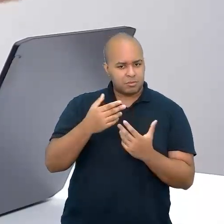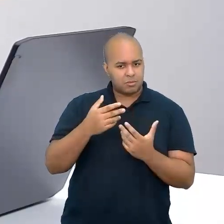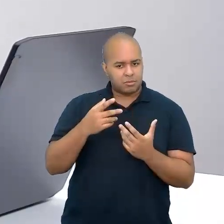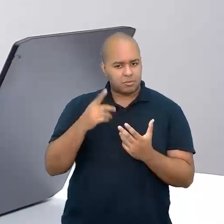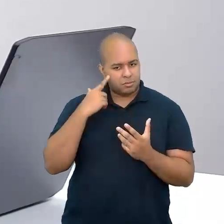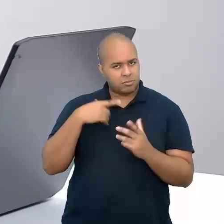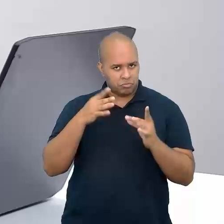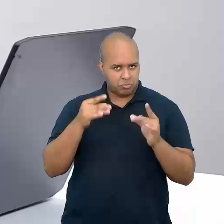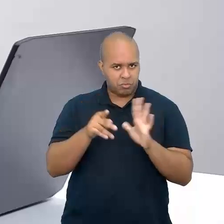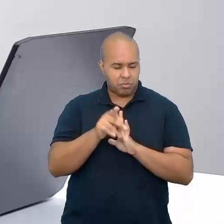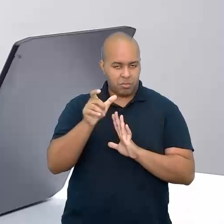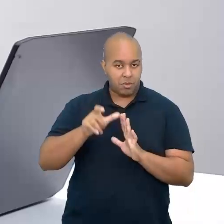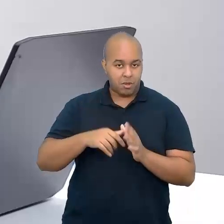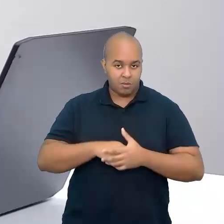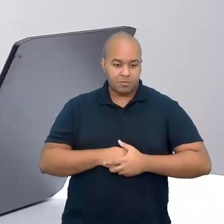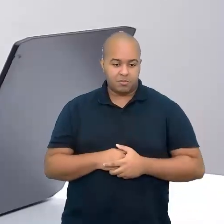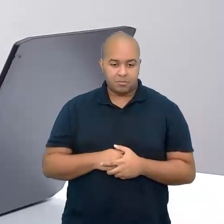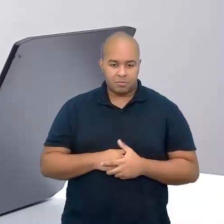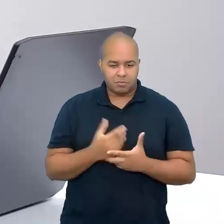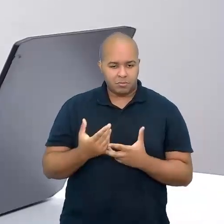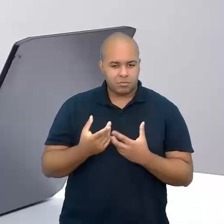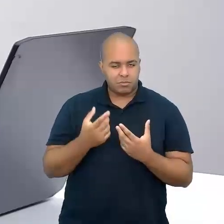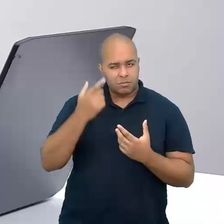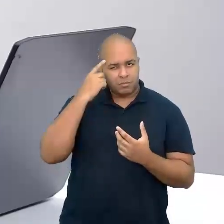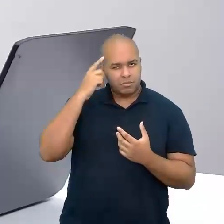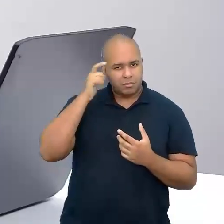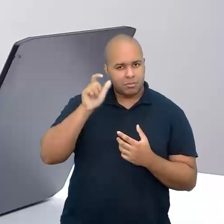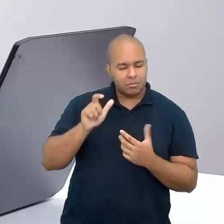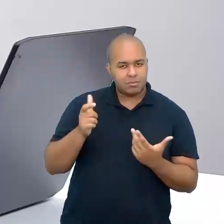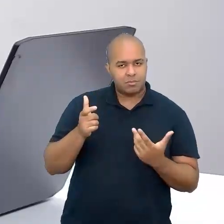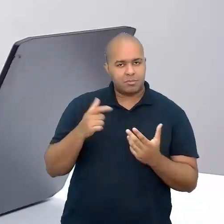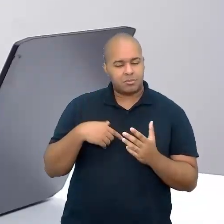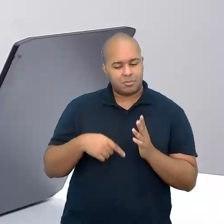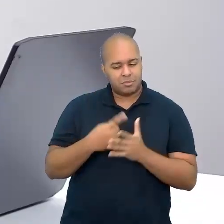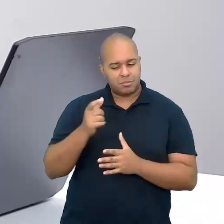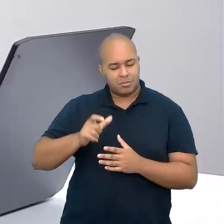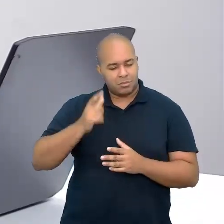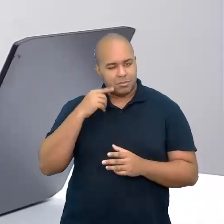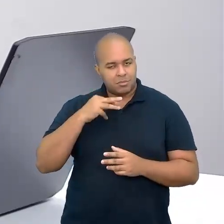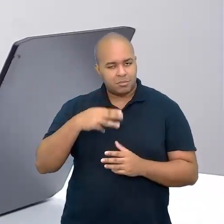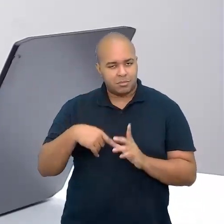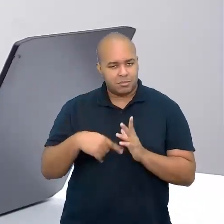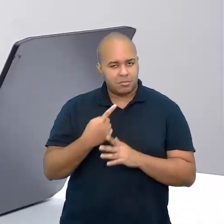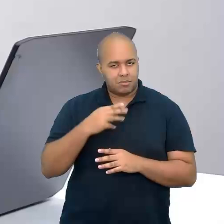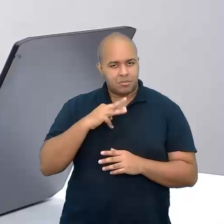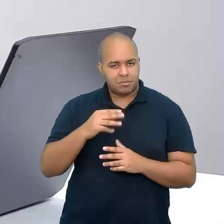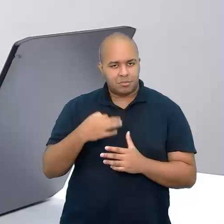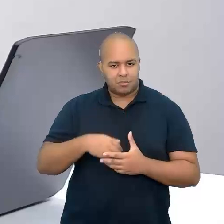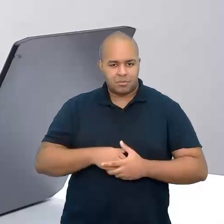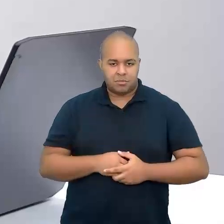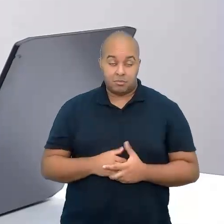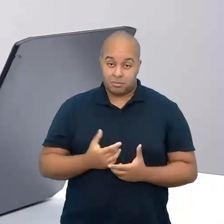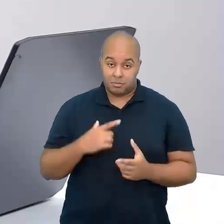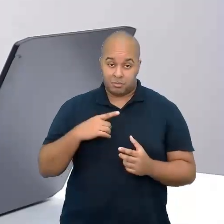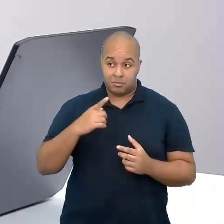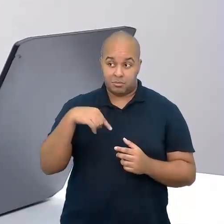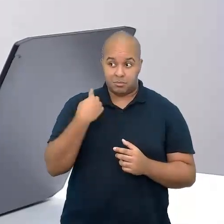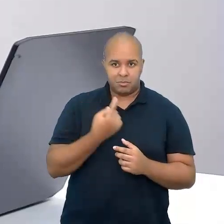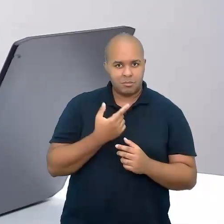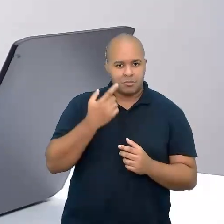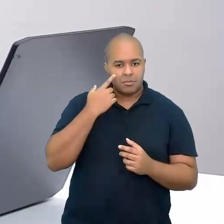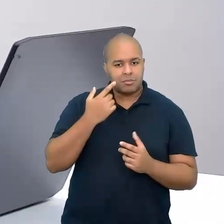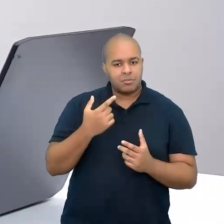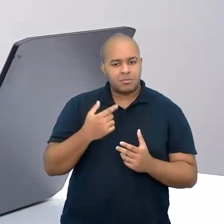específico né considerando esse Primeiro de Março E aí nós